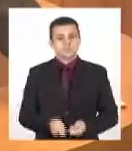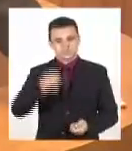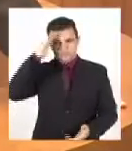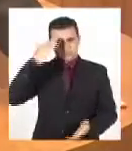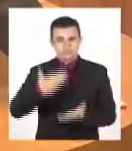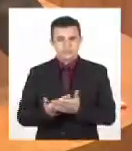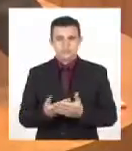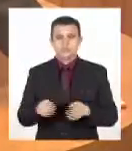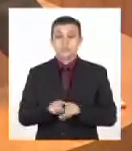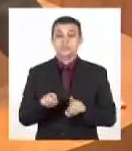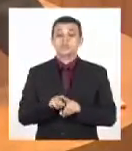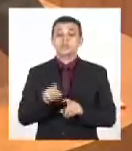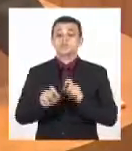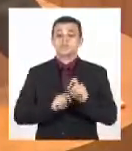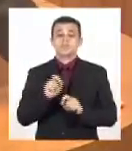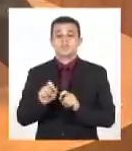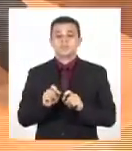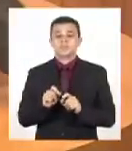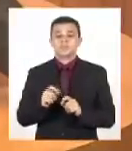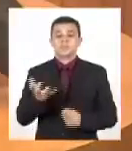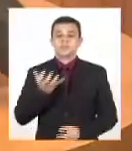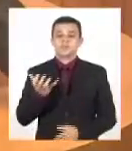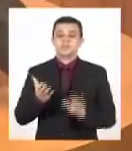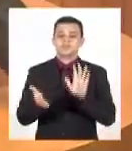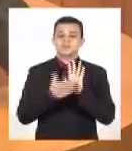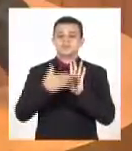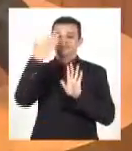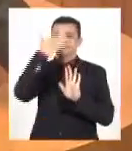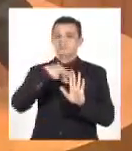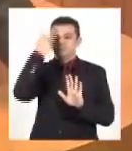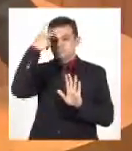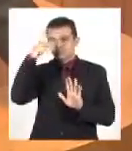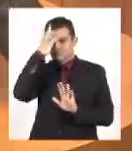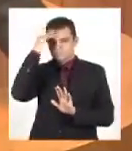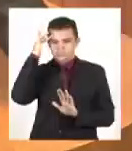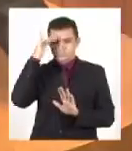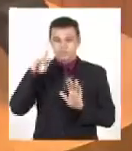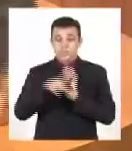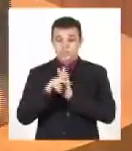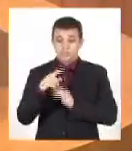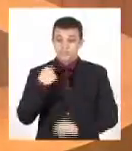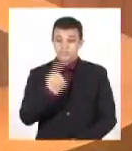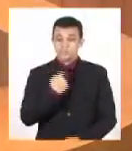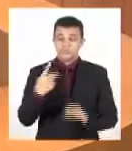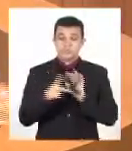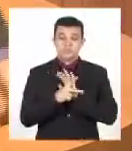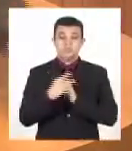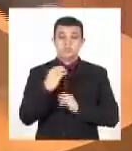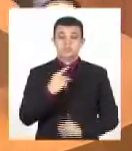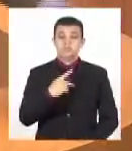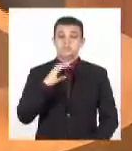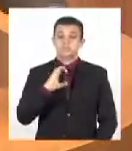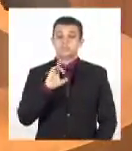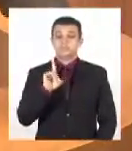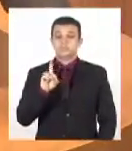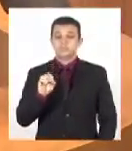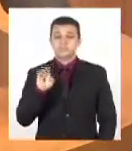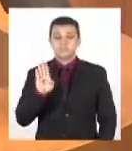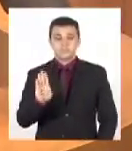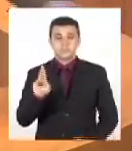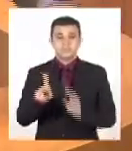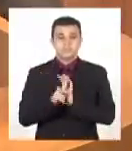de prestar contas com o povo. Para nós do PCdoB do Maranhão, é uma experiência que